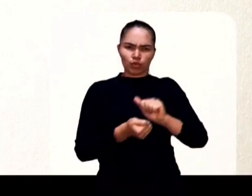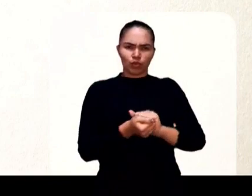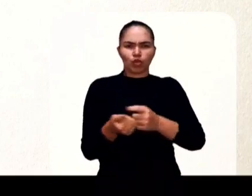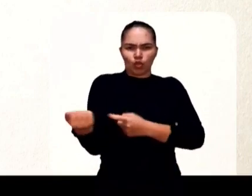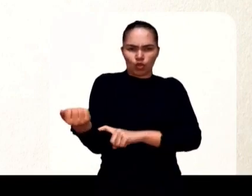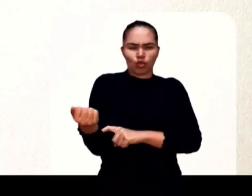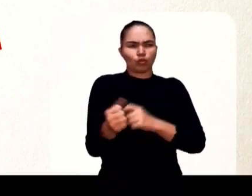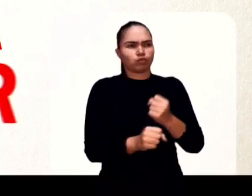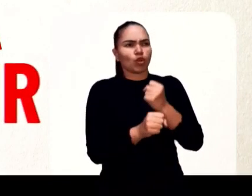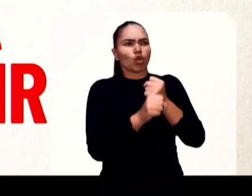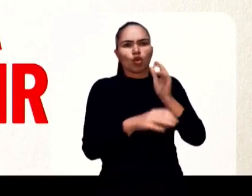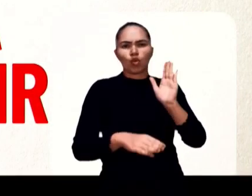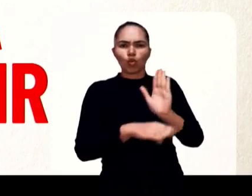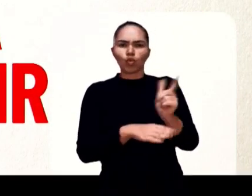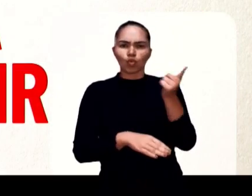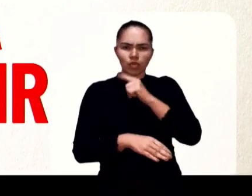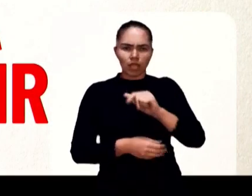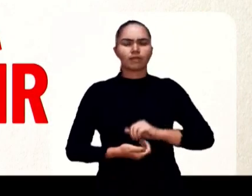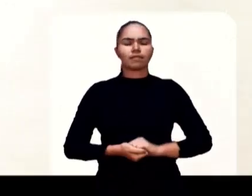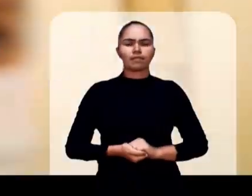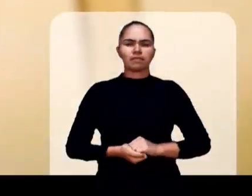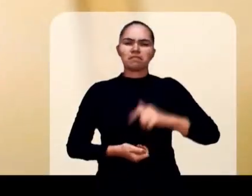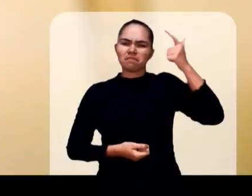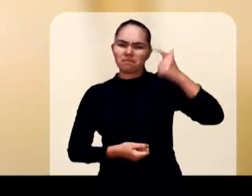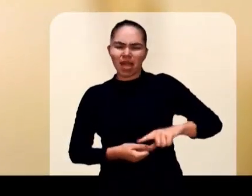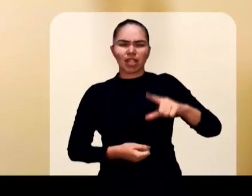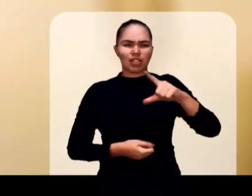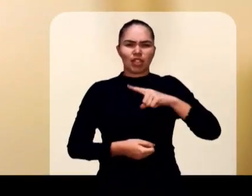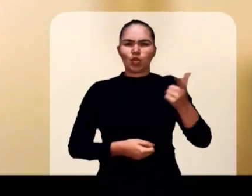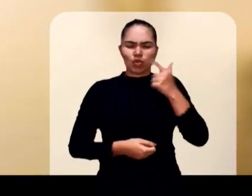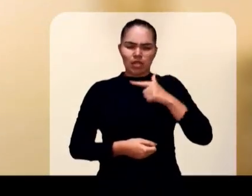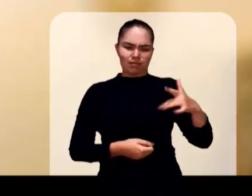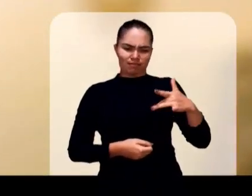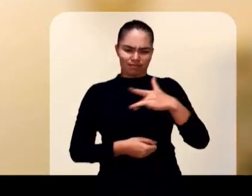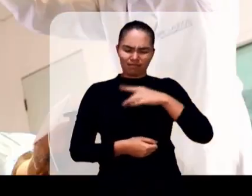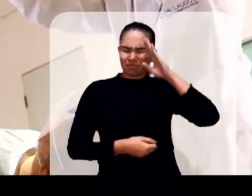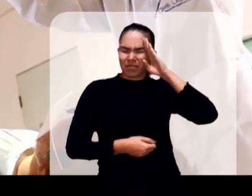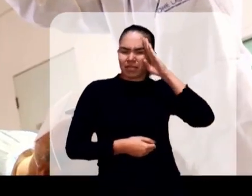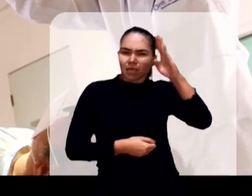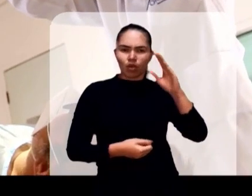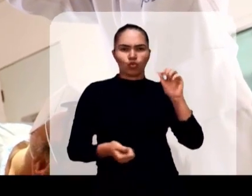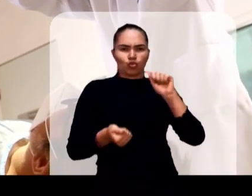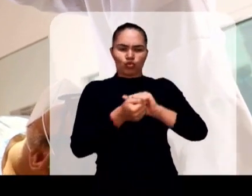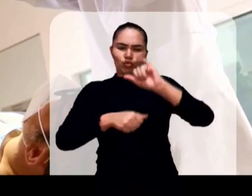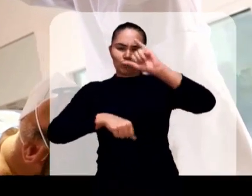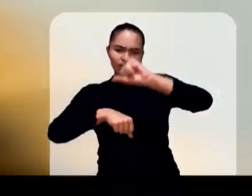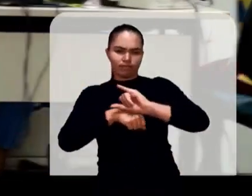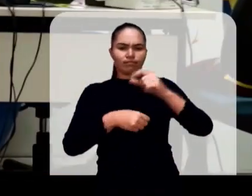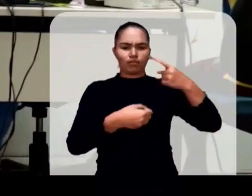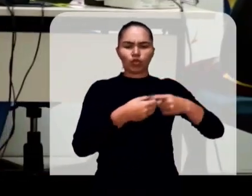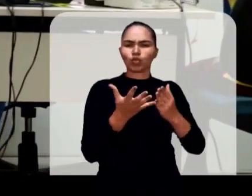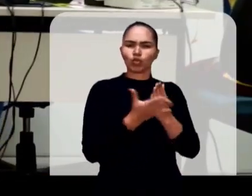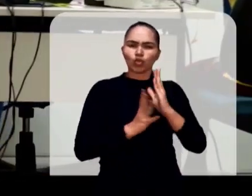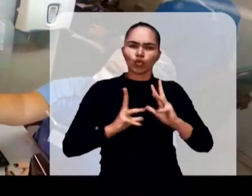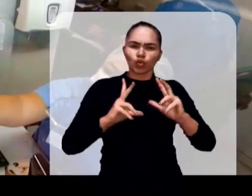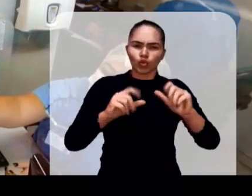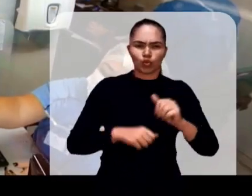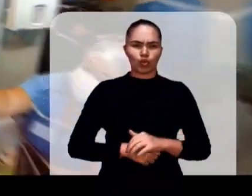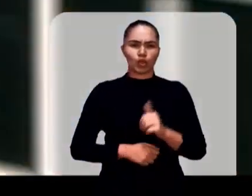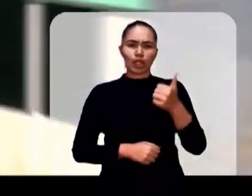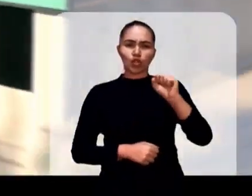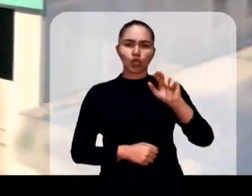pandemia. Elmano ajudou a construir. Somando forças, ampliamos como nunca o atendimento na saúde, na capital e